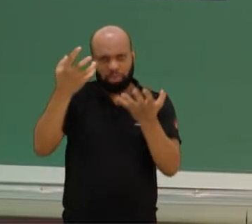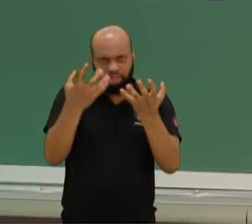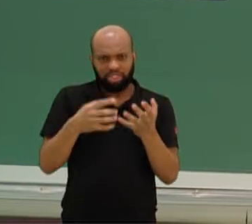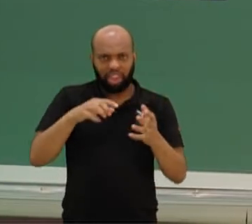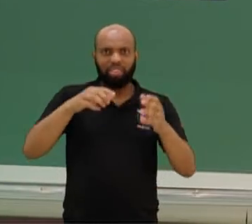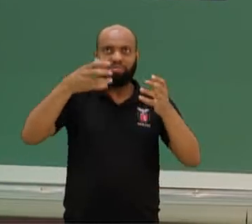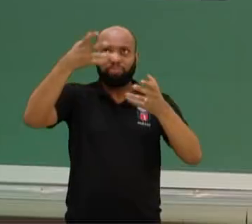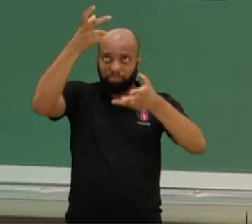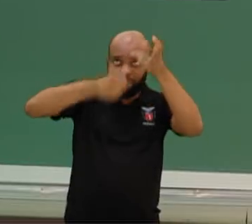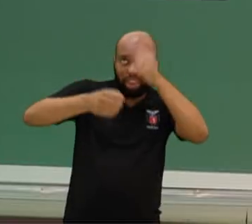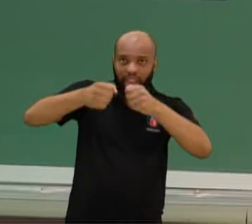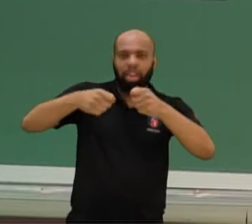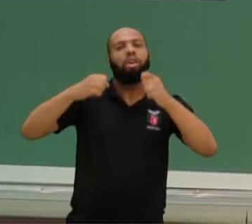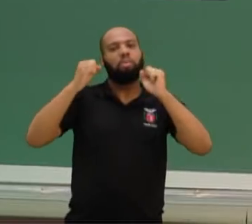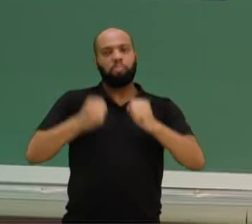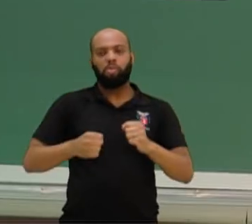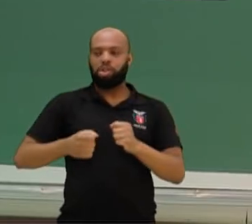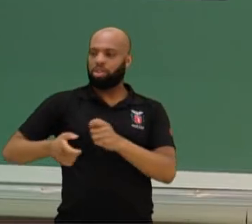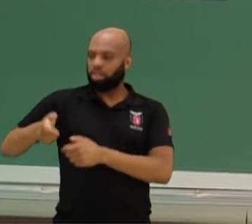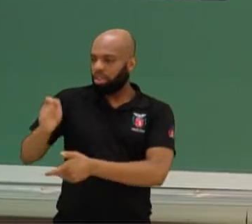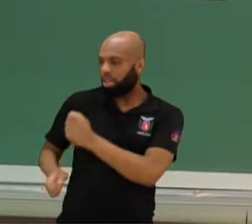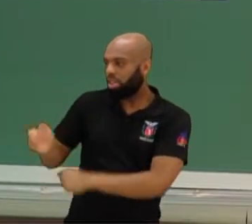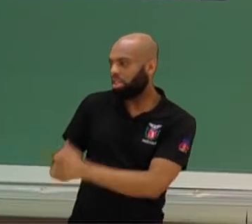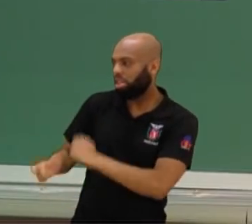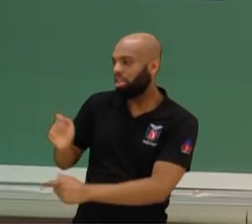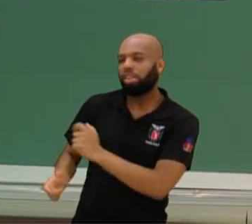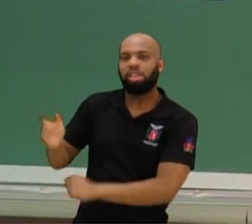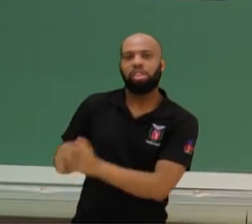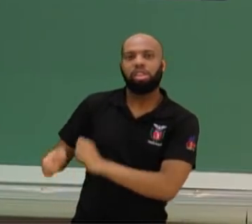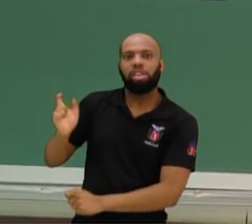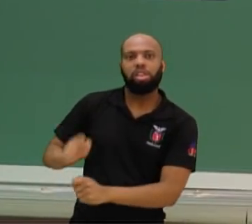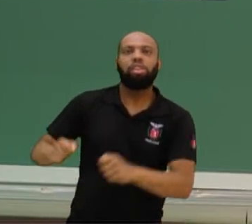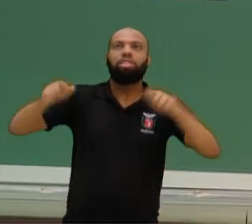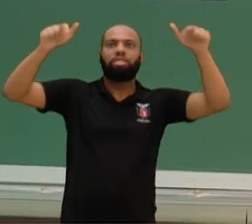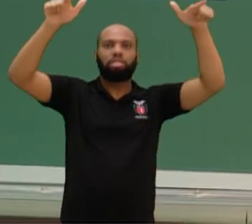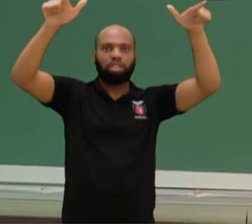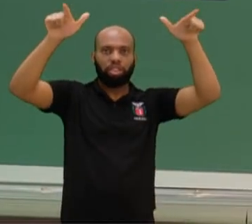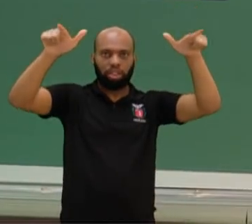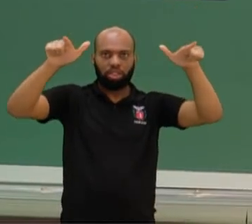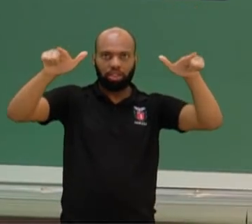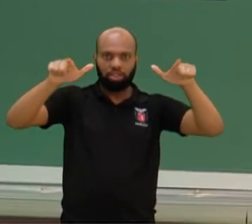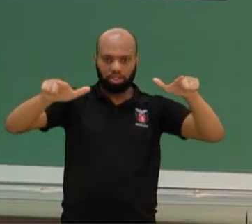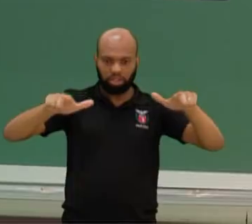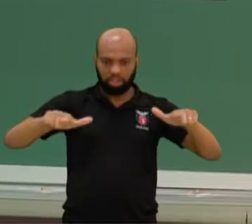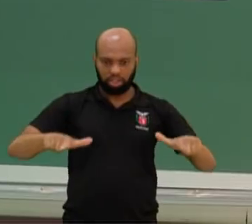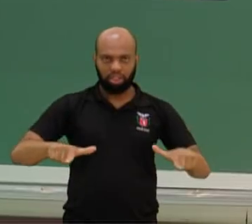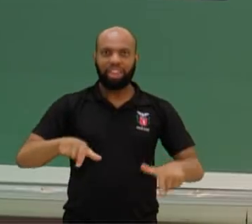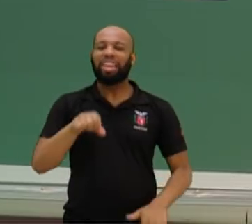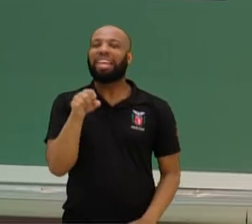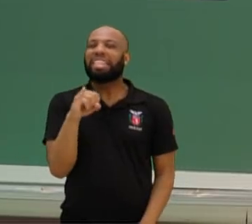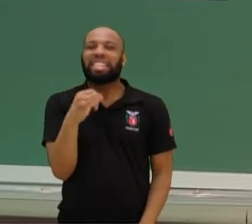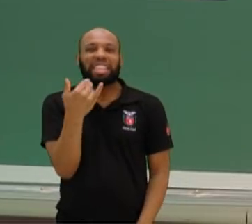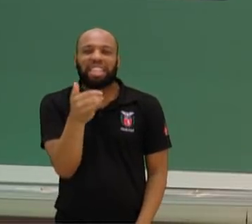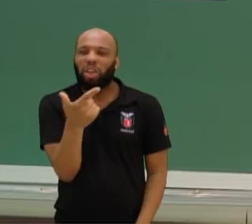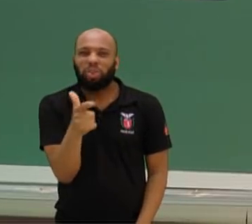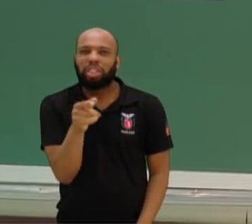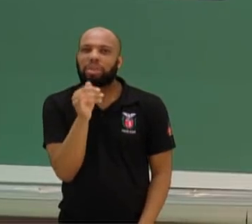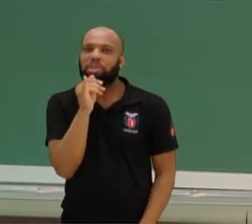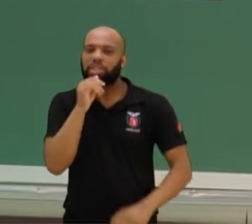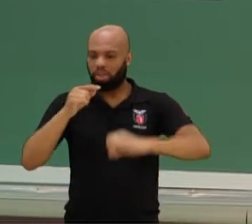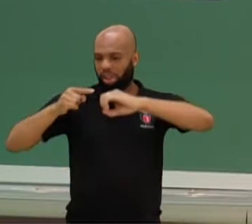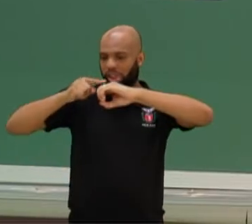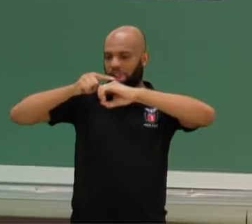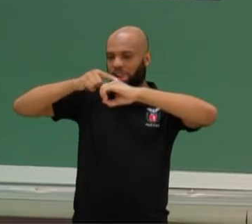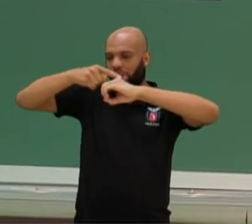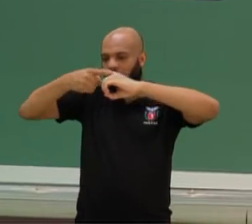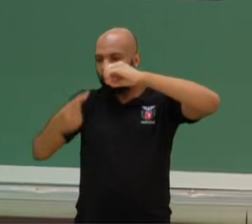para o teto, se você não tivesse uma roldana que é um círculo por onde essa corda vai deslizar. Ficaria quase